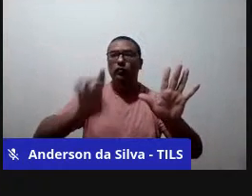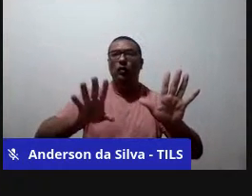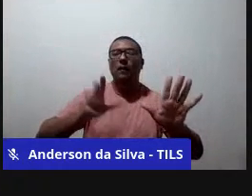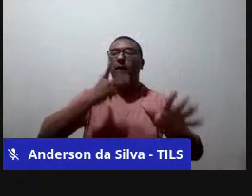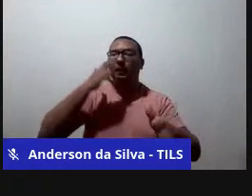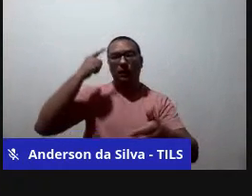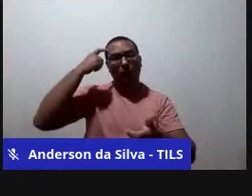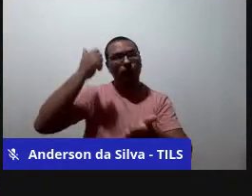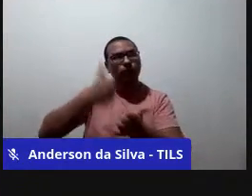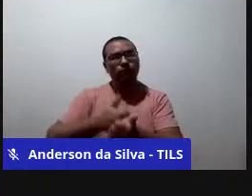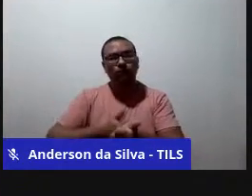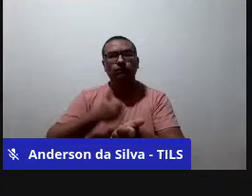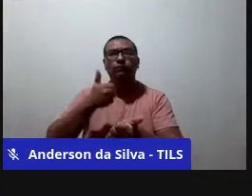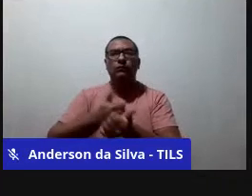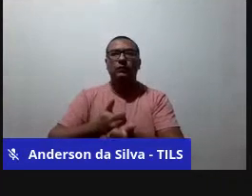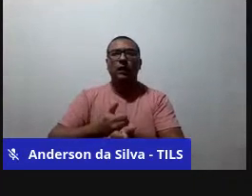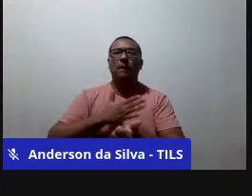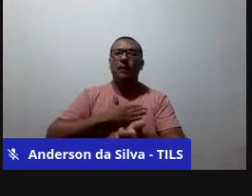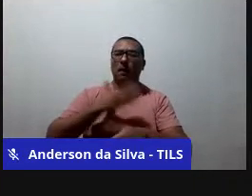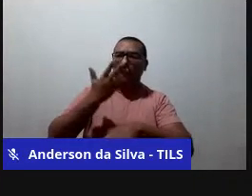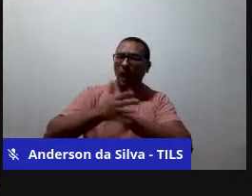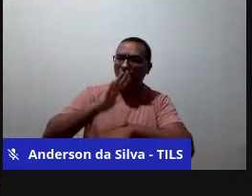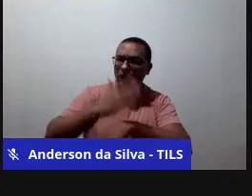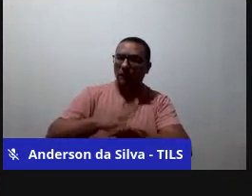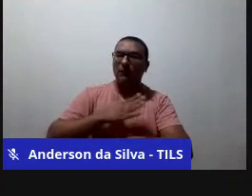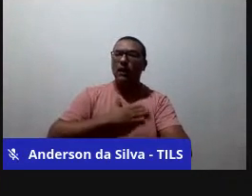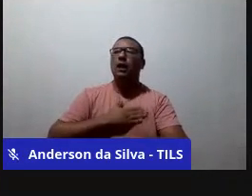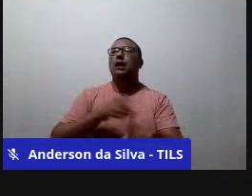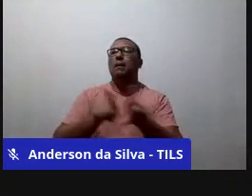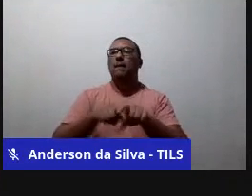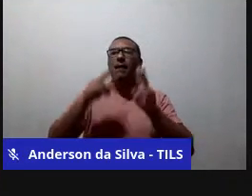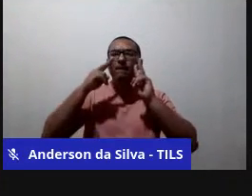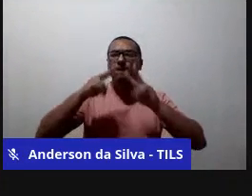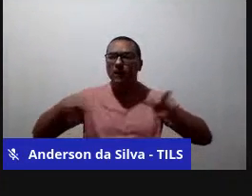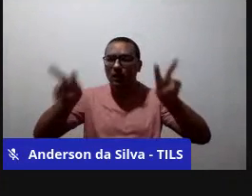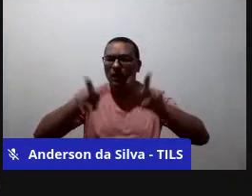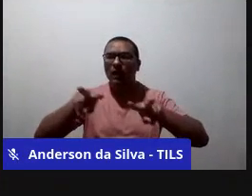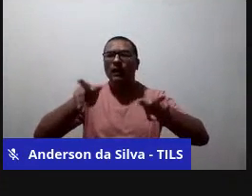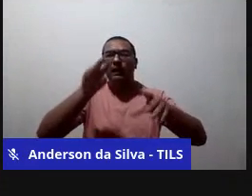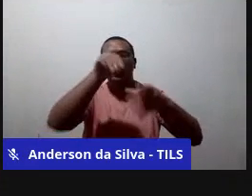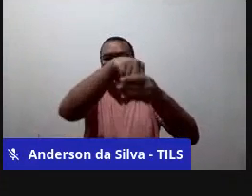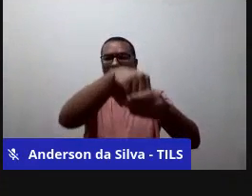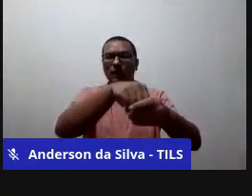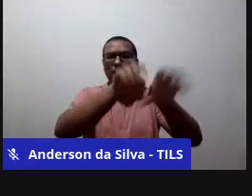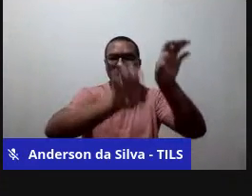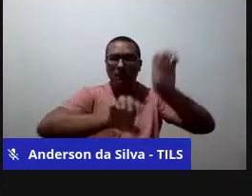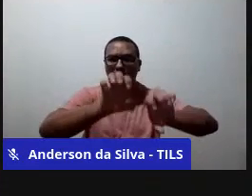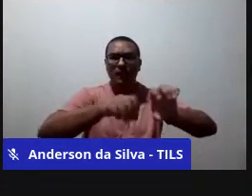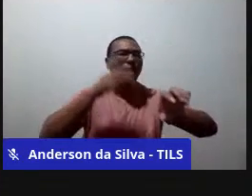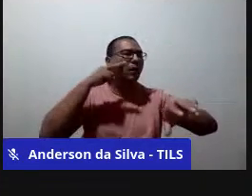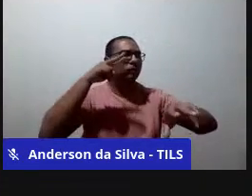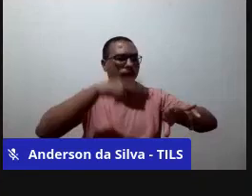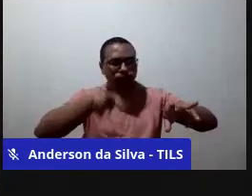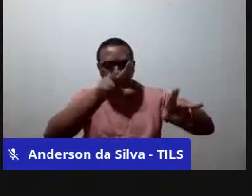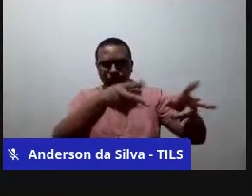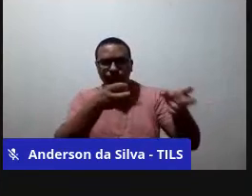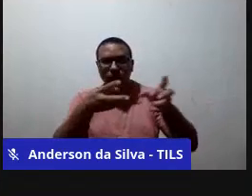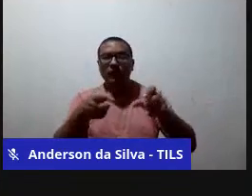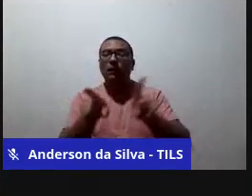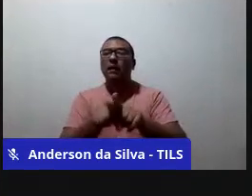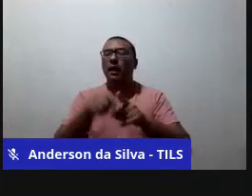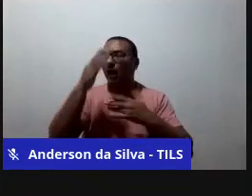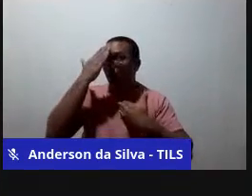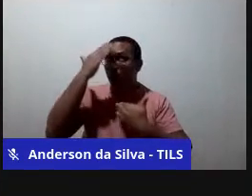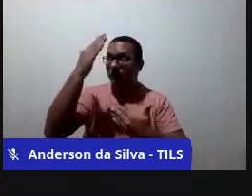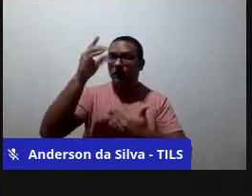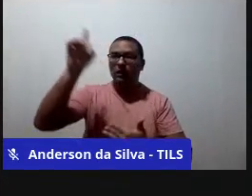que eu faço a partir da minha prática, a partir do que eu vejo aqui nas empresas. Eu tenho, graças a Deus, eu tenho a oportunidade de